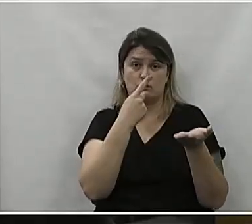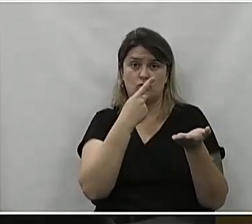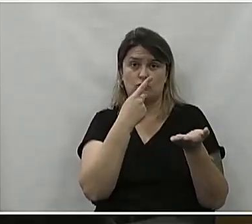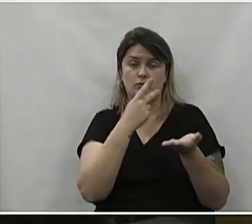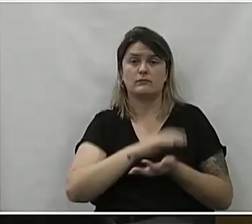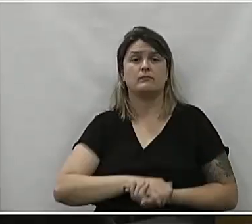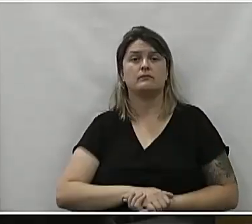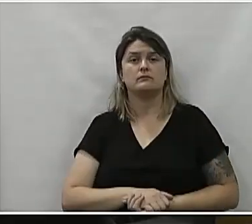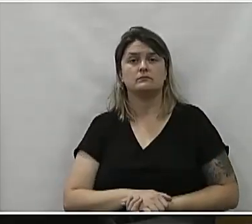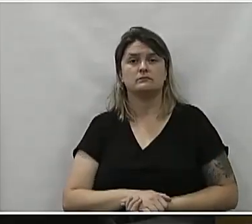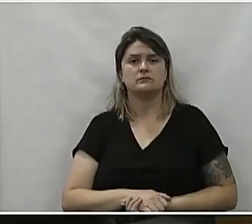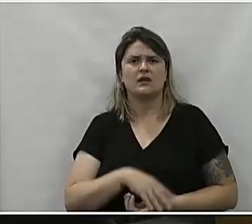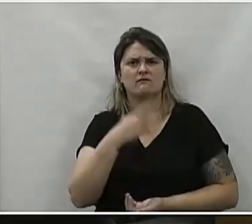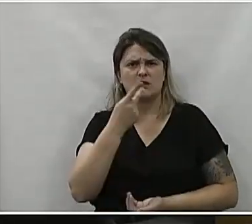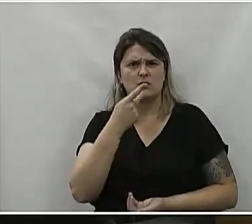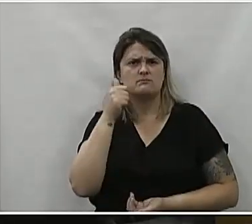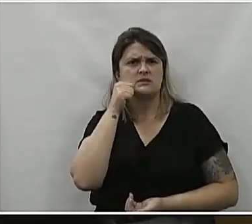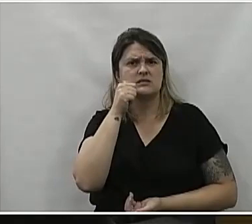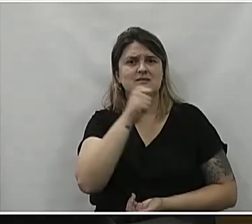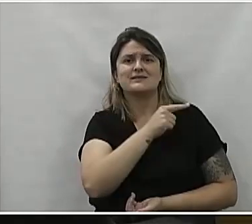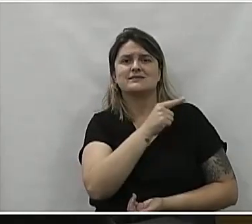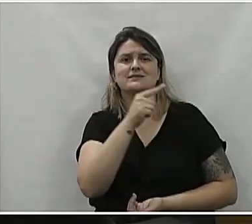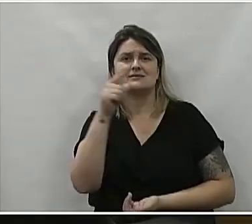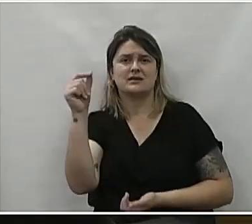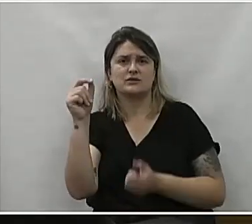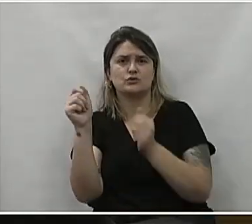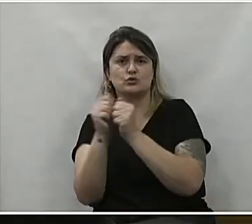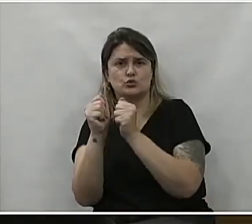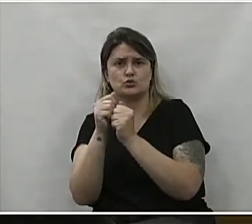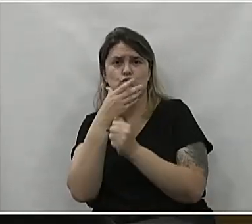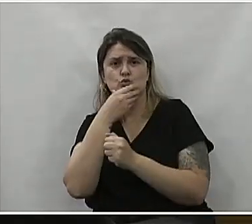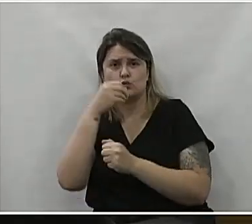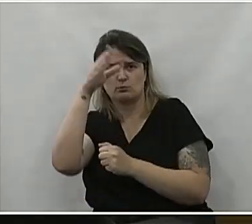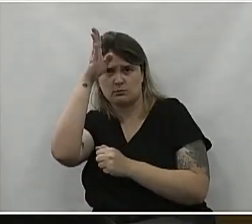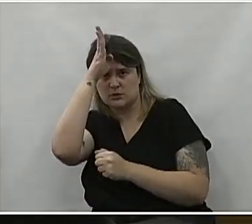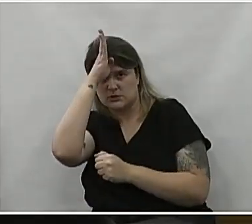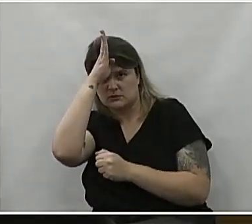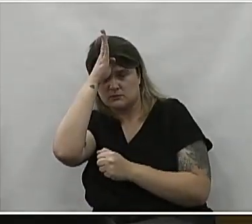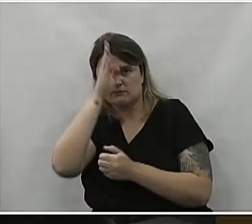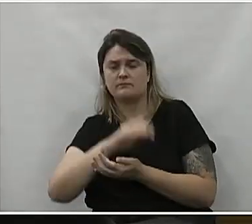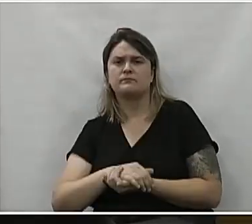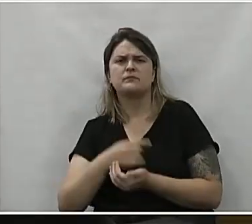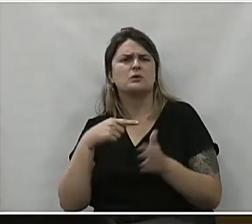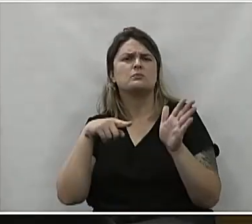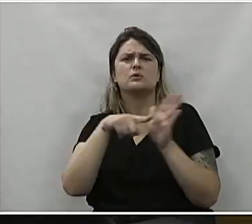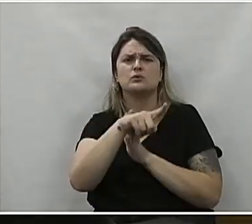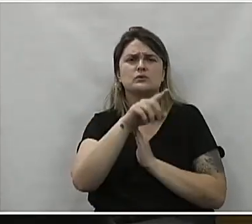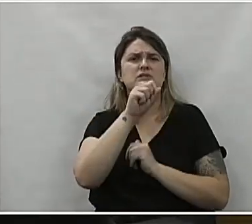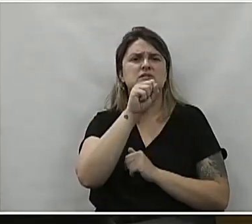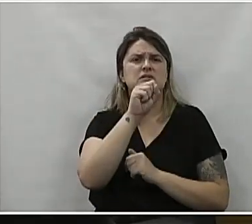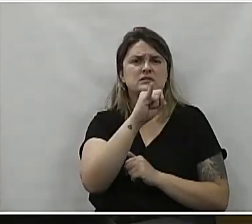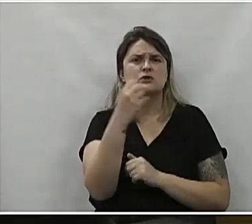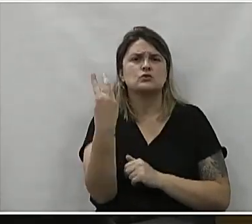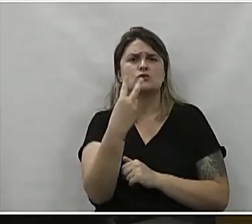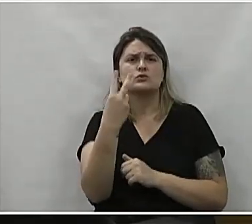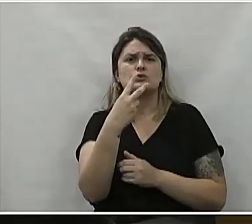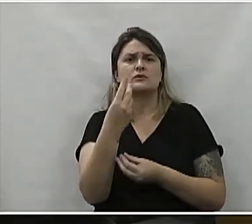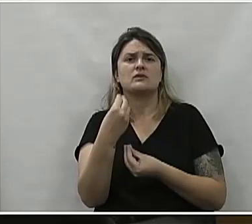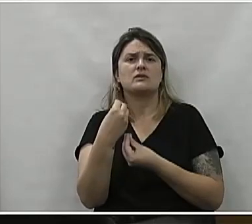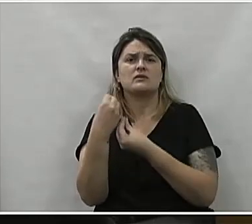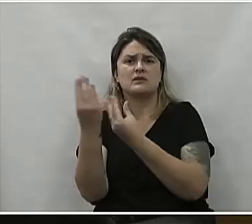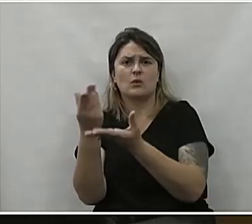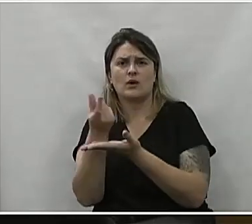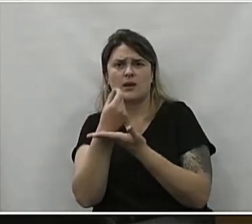ali Dizendo que Ela saiu Em companhia Do meu sobrinho Agora eu pergunto Assim Se eles tivessem Medicado ela